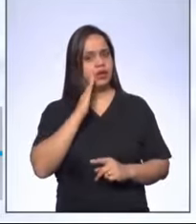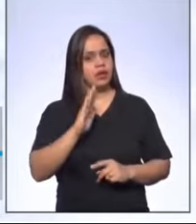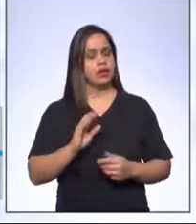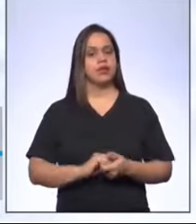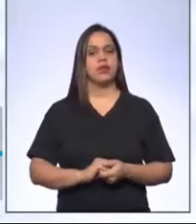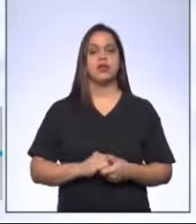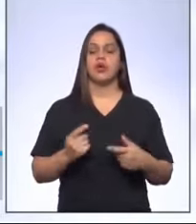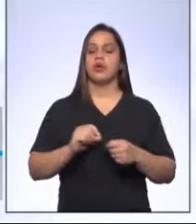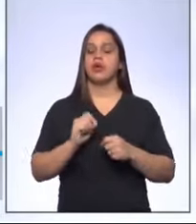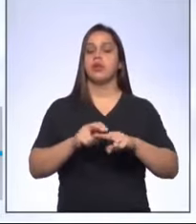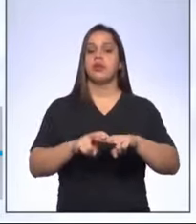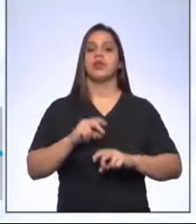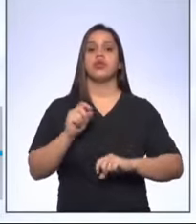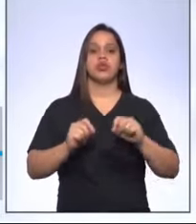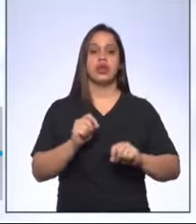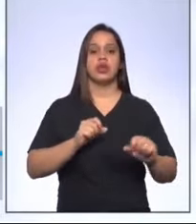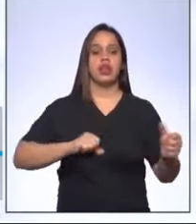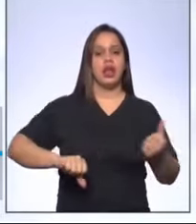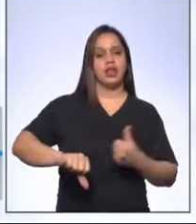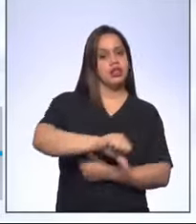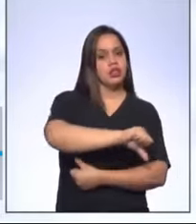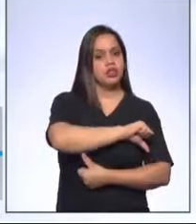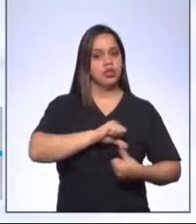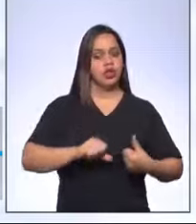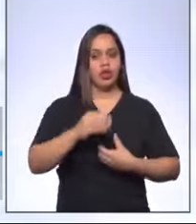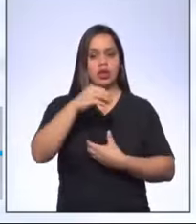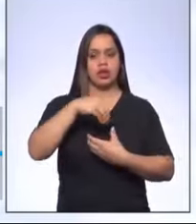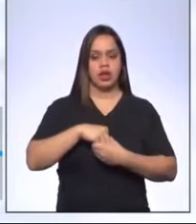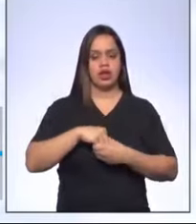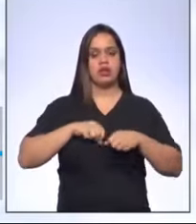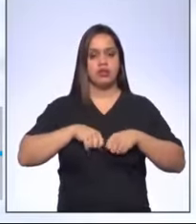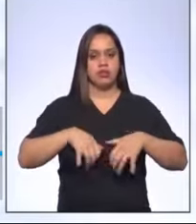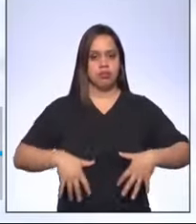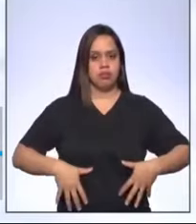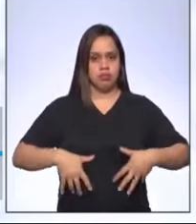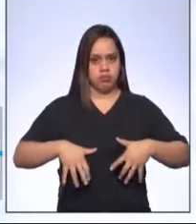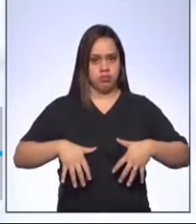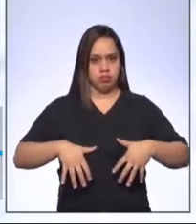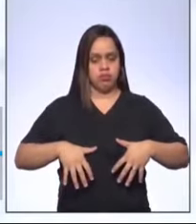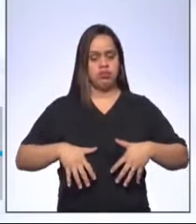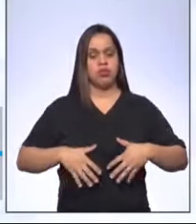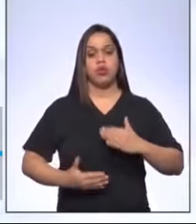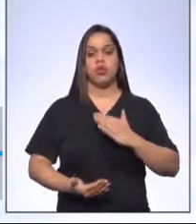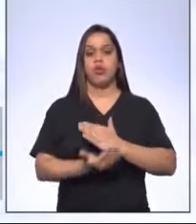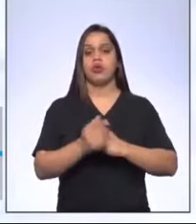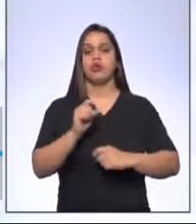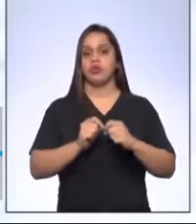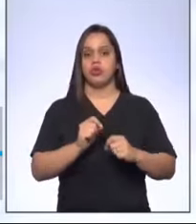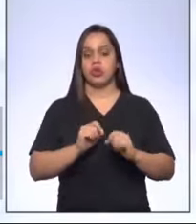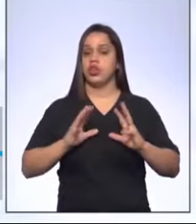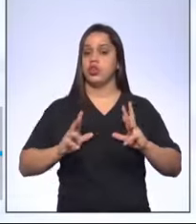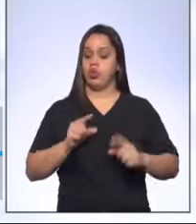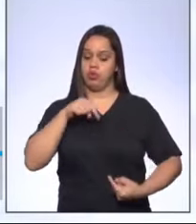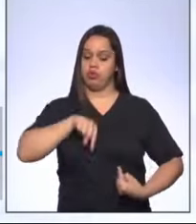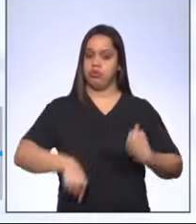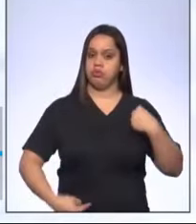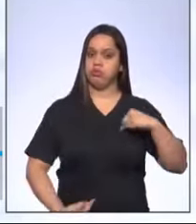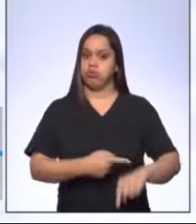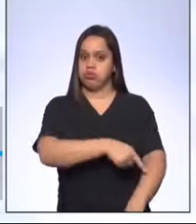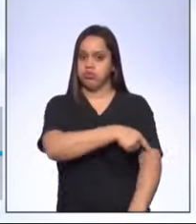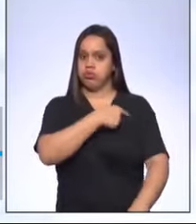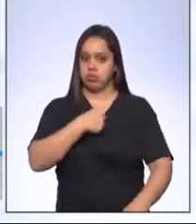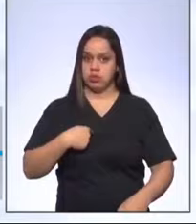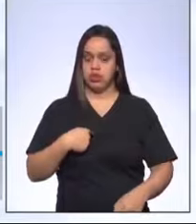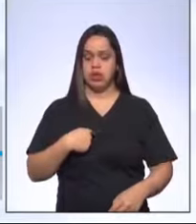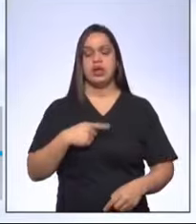por causa da troca que acontece ali no alvéolo pulmonar. E com a ajuda do sistema circulatório, por isso que ele foi o primeiro